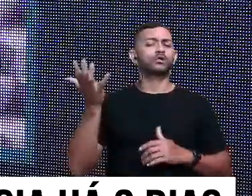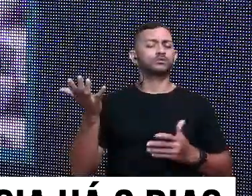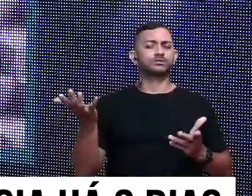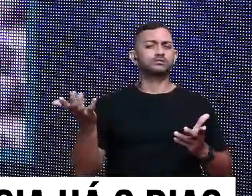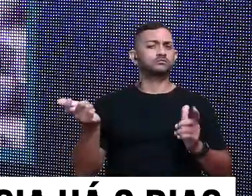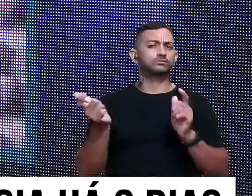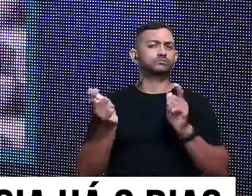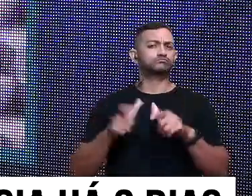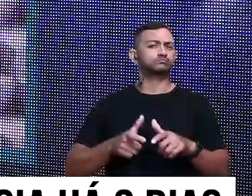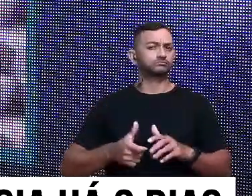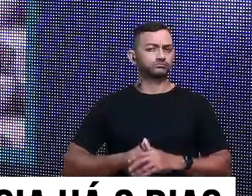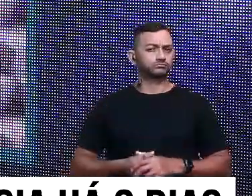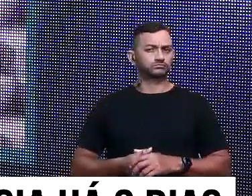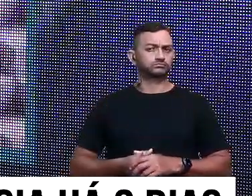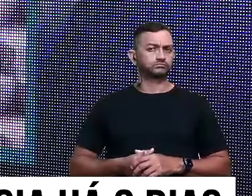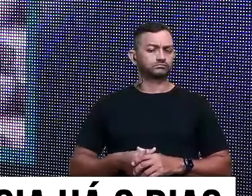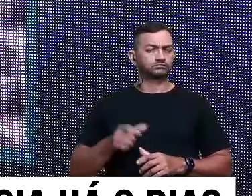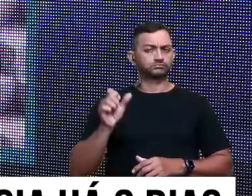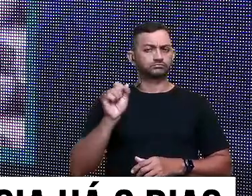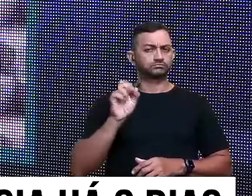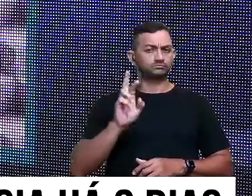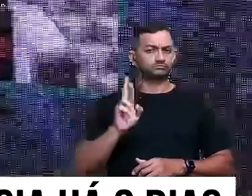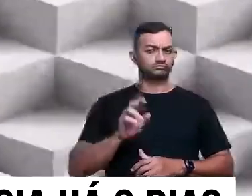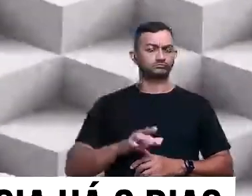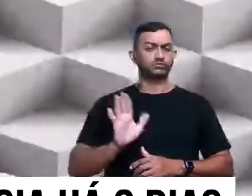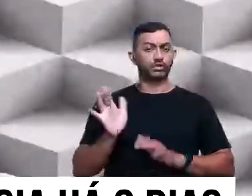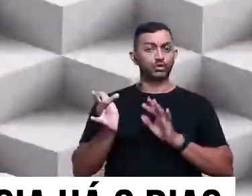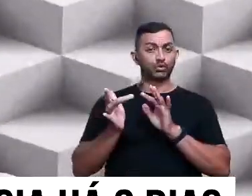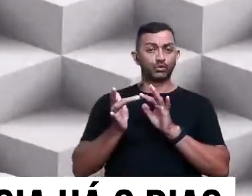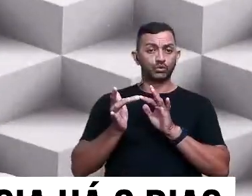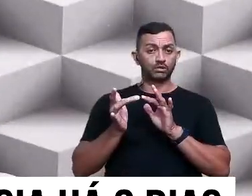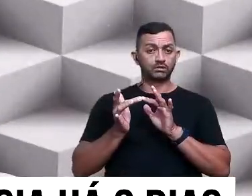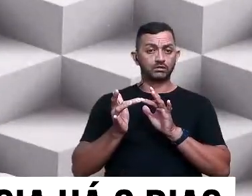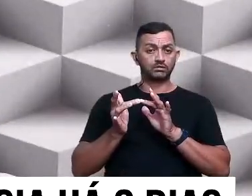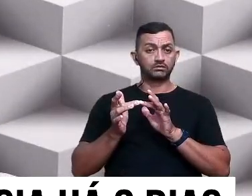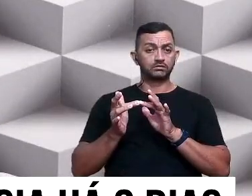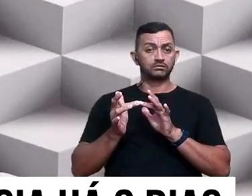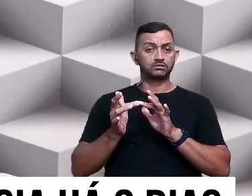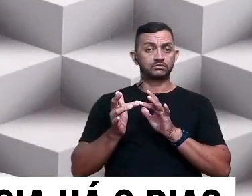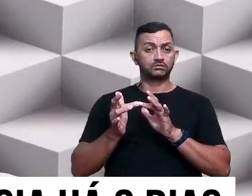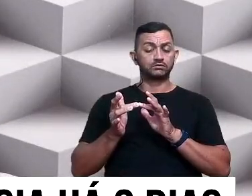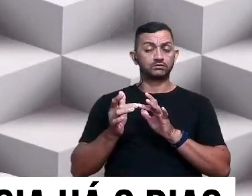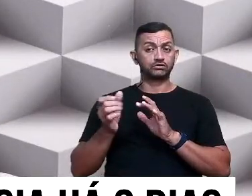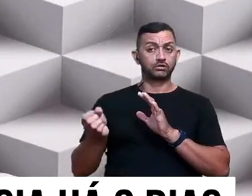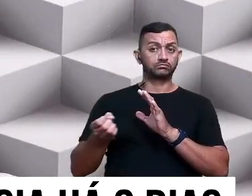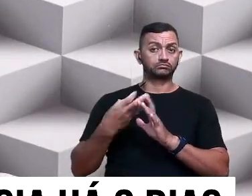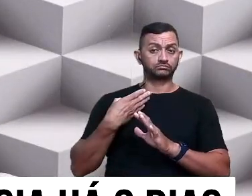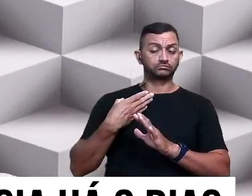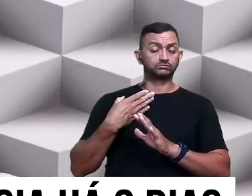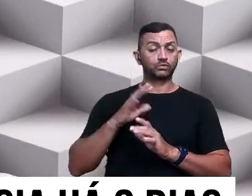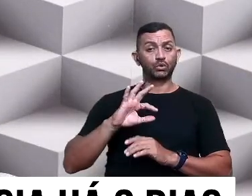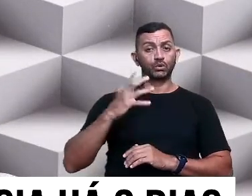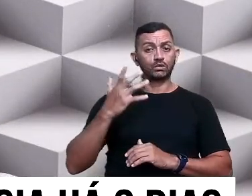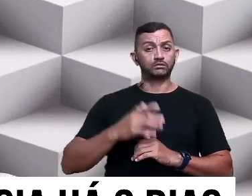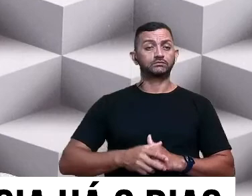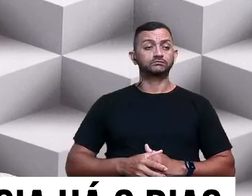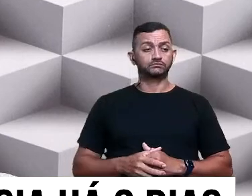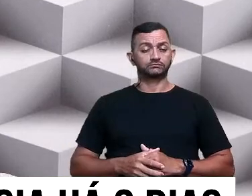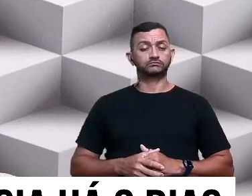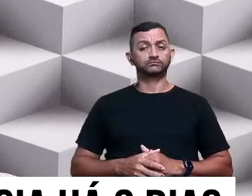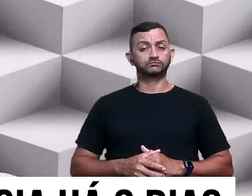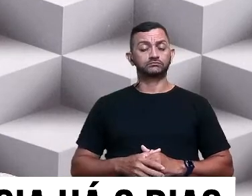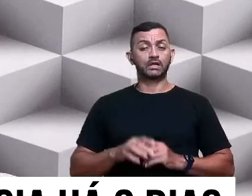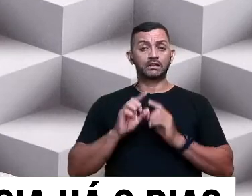exatamente aconteceu nesse local? Sim, olha, a gente entrou em contato, na verdade, a seguidora entrou em contato com a gente, né, passando a